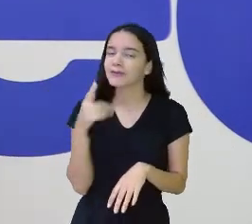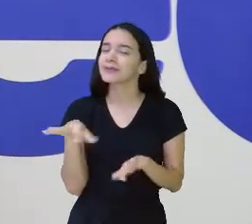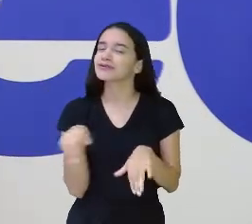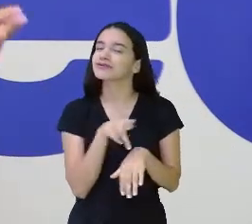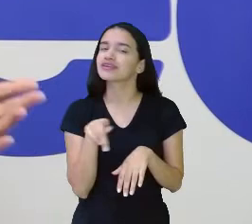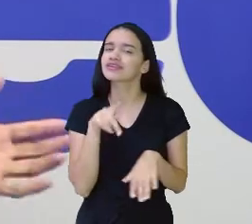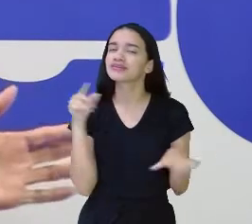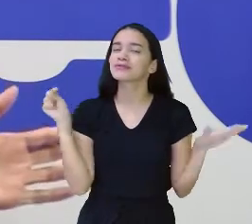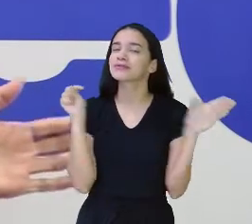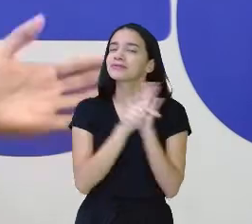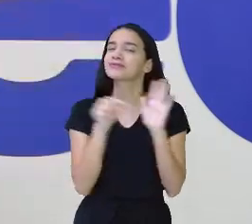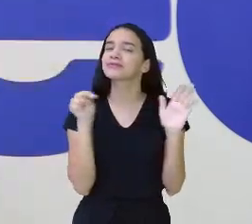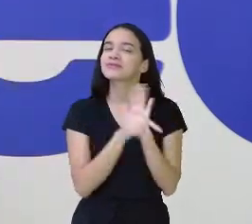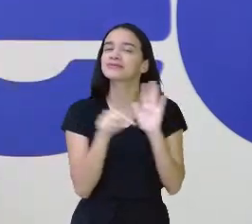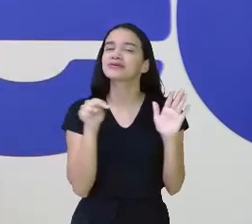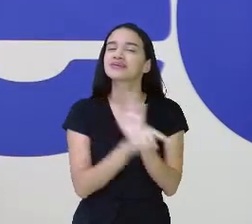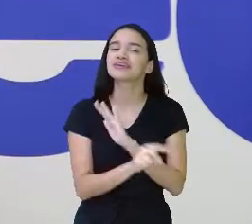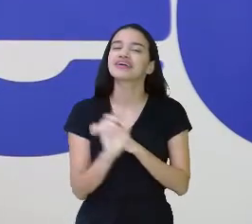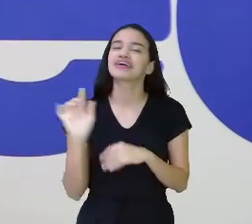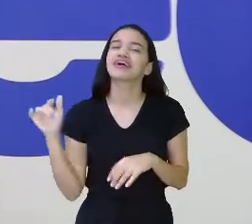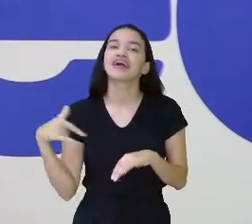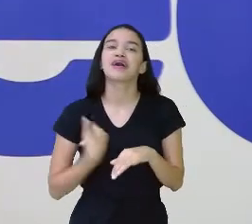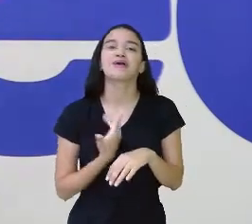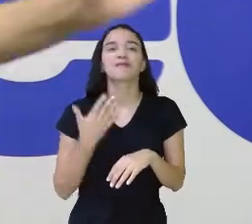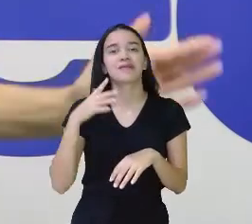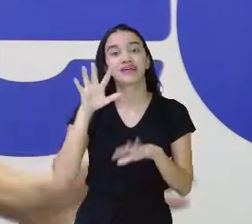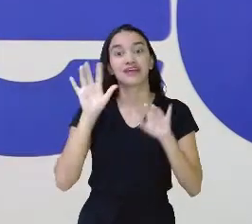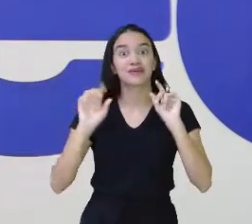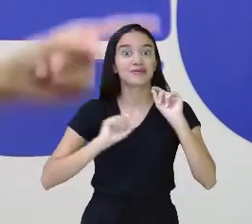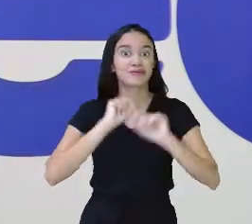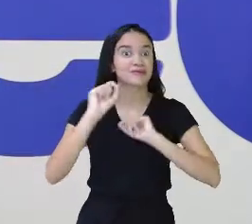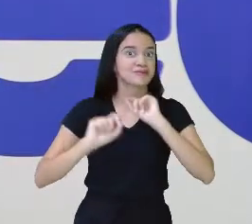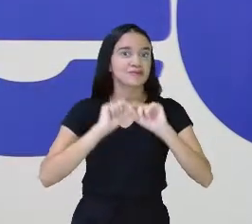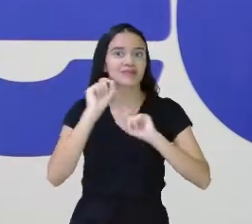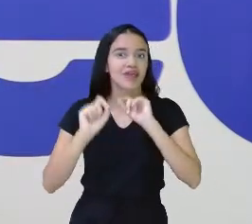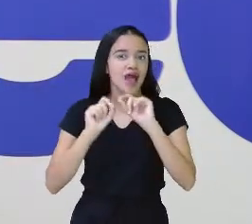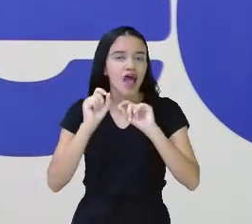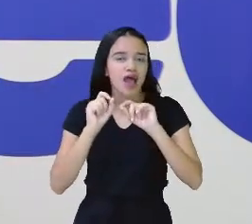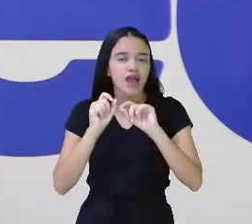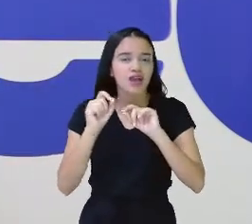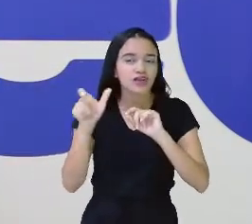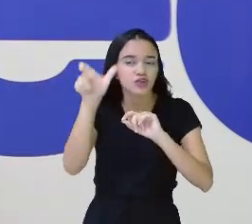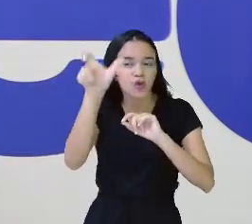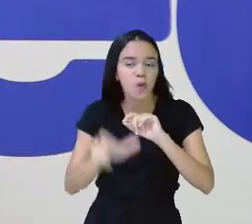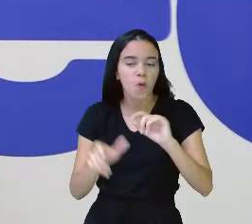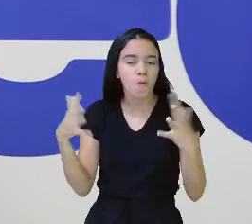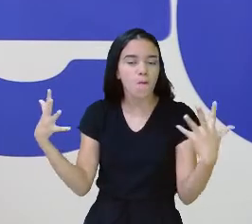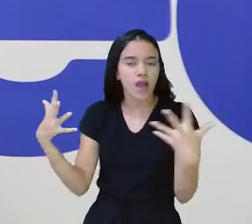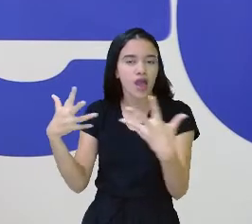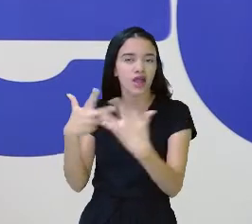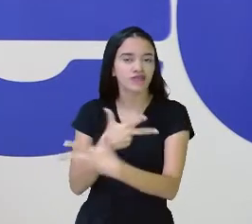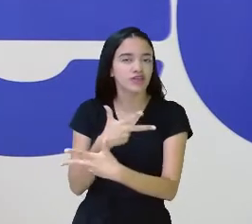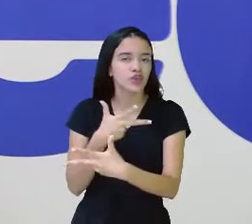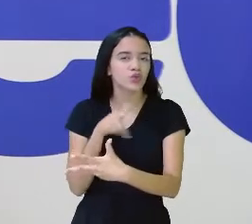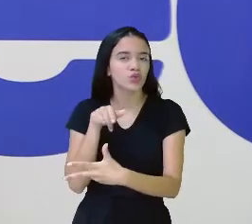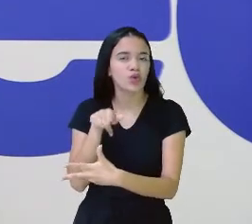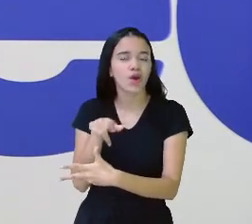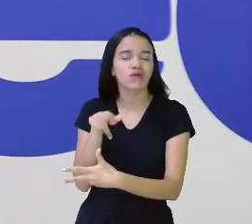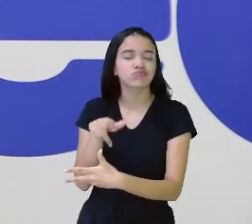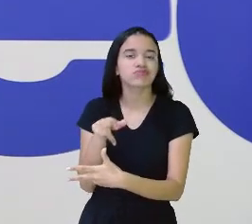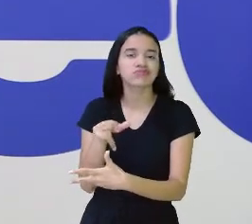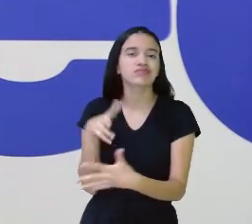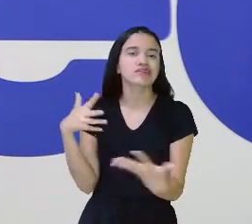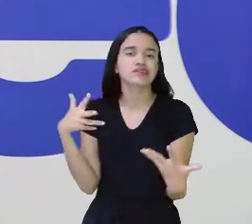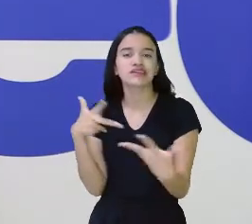estão perguntando aqui pela nossa estrela amor, Mauricéia. Ele, o maravilhoso, aquele